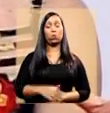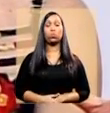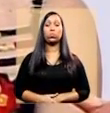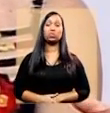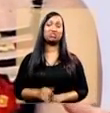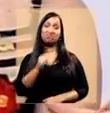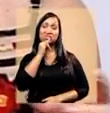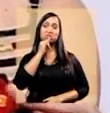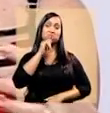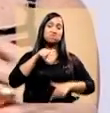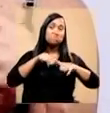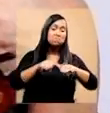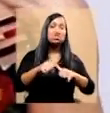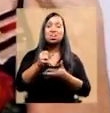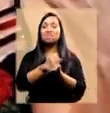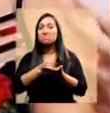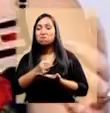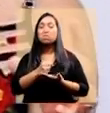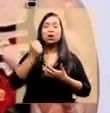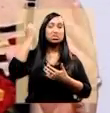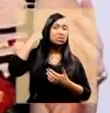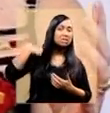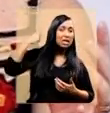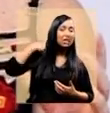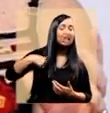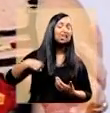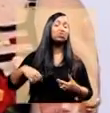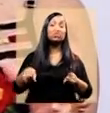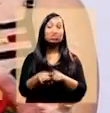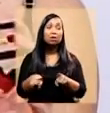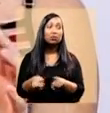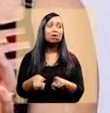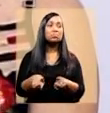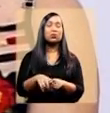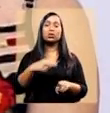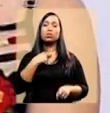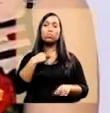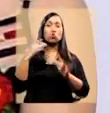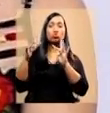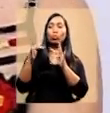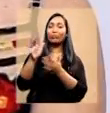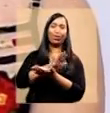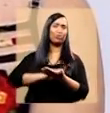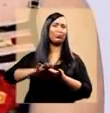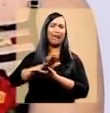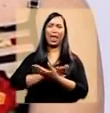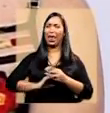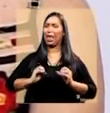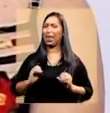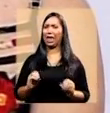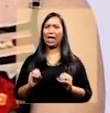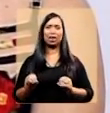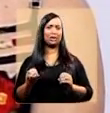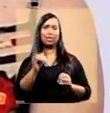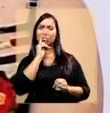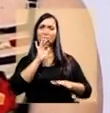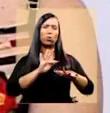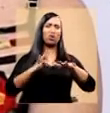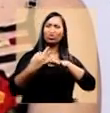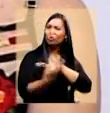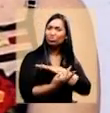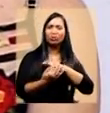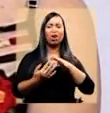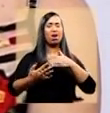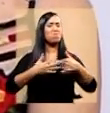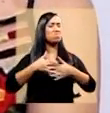trabalha, porventura um supermercado, uma farmácia, um salão de beleza, e que também não mantenha nenhum contato, pela rede